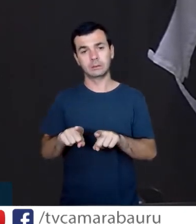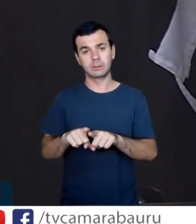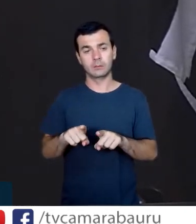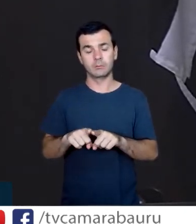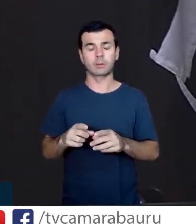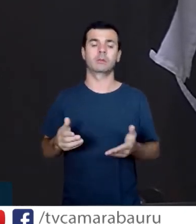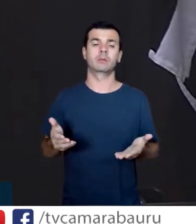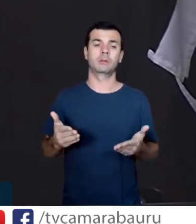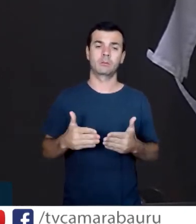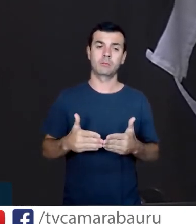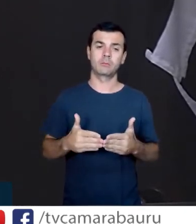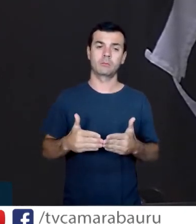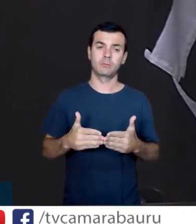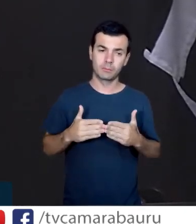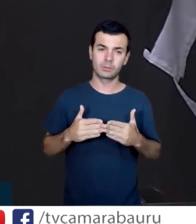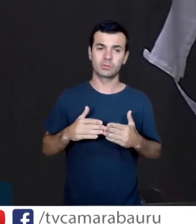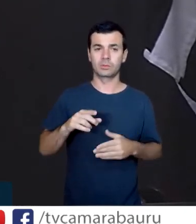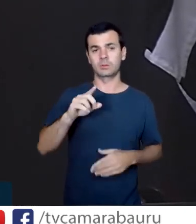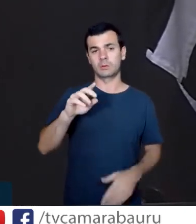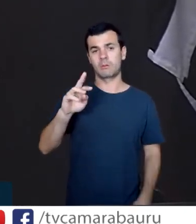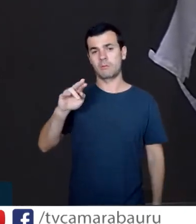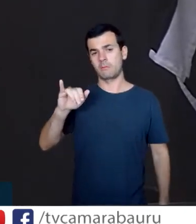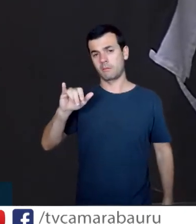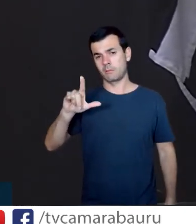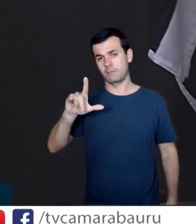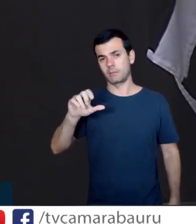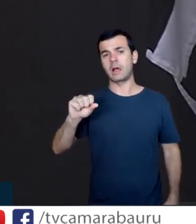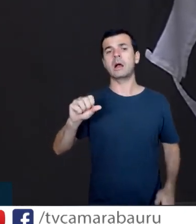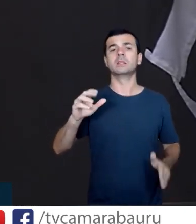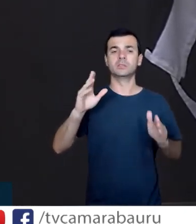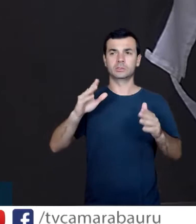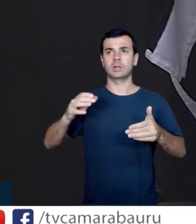pauta e um pedido ao DAE. E eu já falei ao presidente